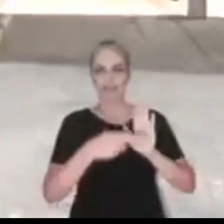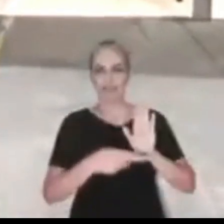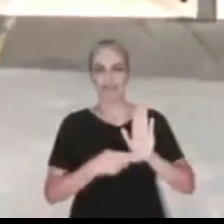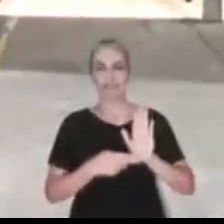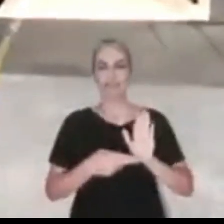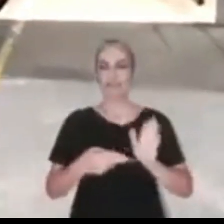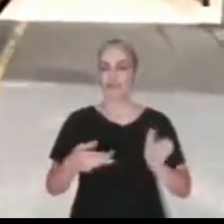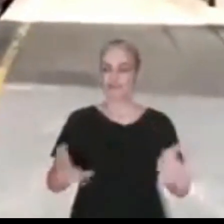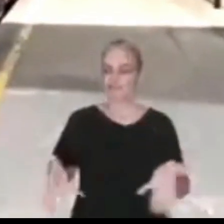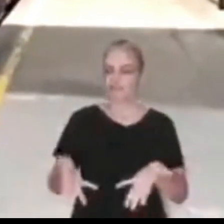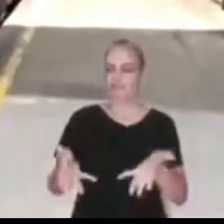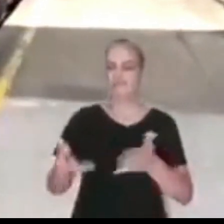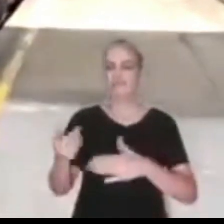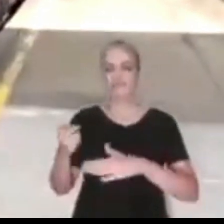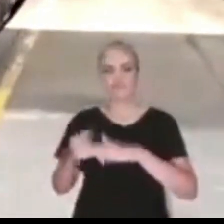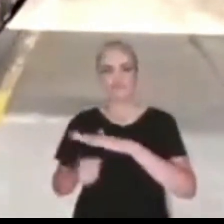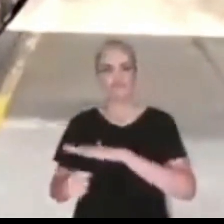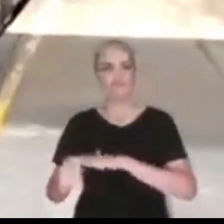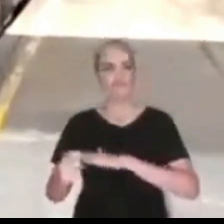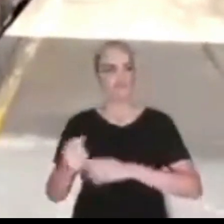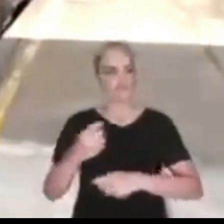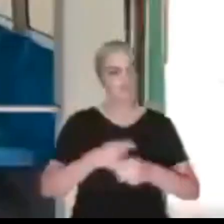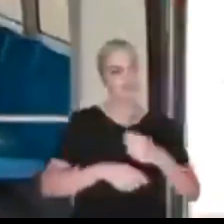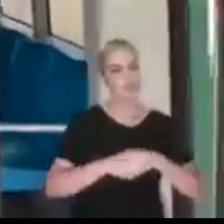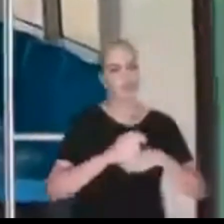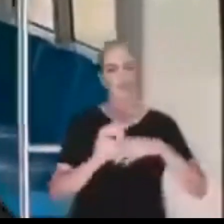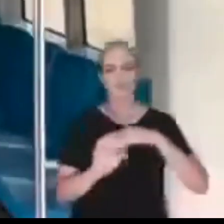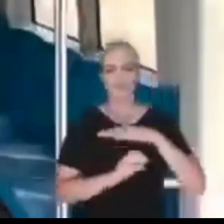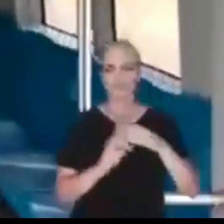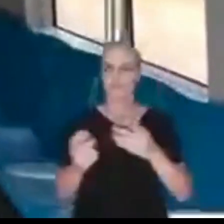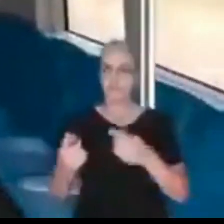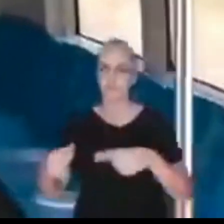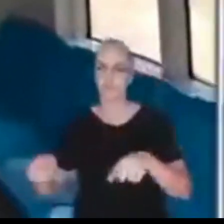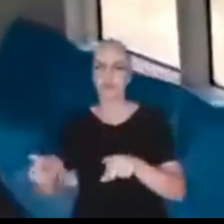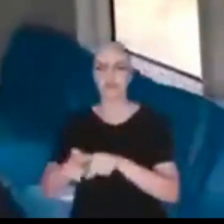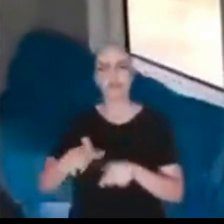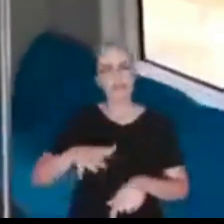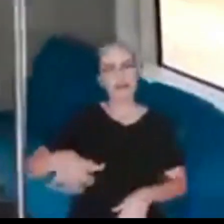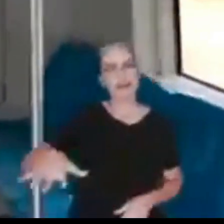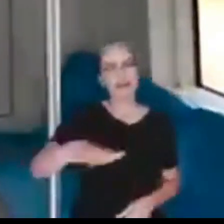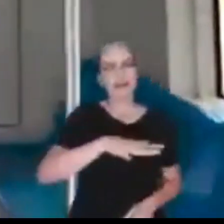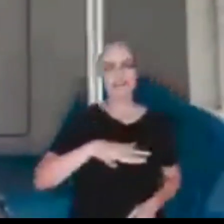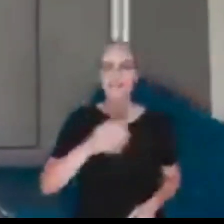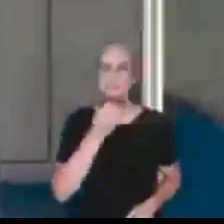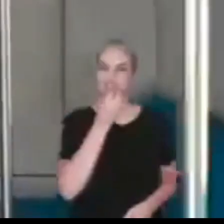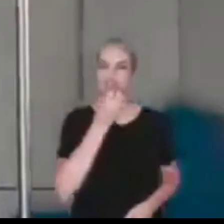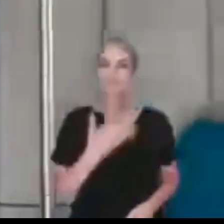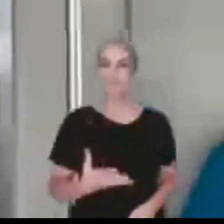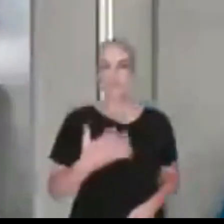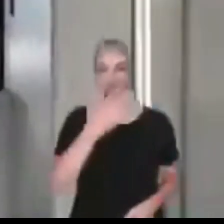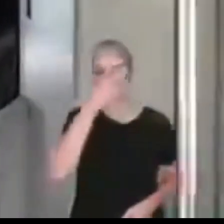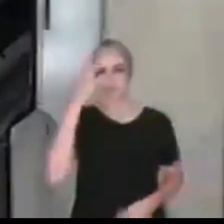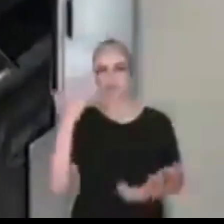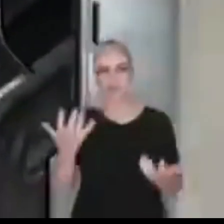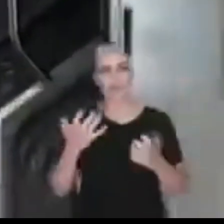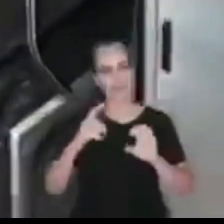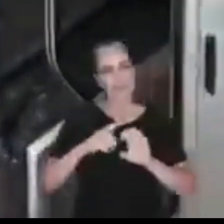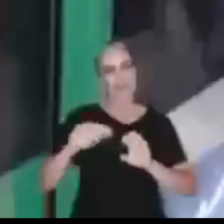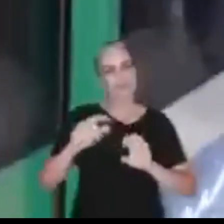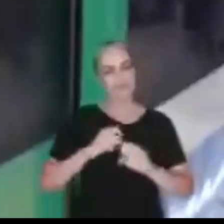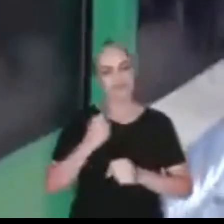de atração do capital privado, de estabelecimento de parcerias, de criação de um ambiente favorável para quem